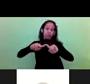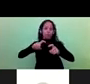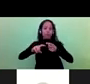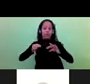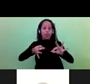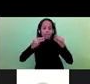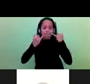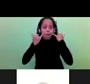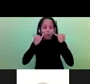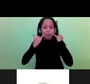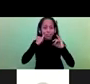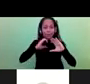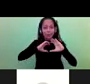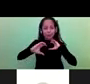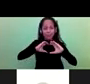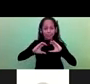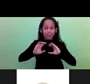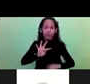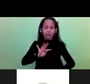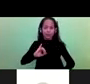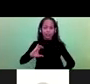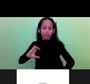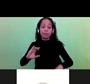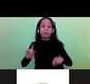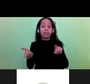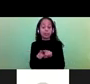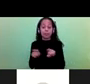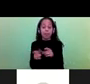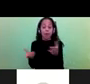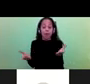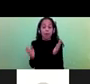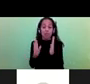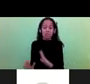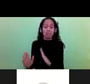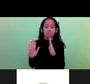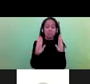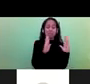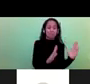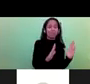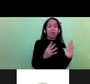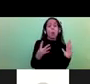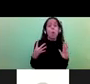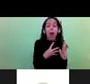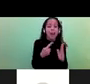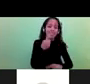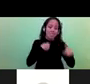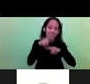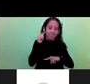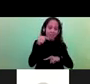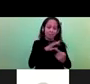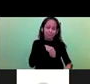de informação e comunicação, e estaríamos aí numa quarta